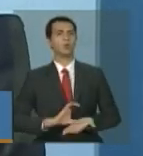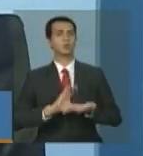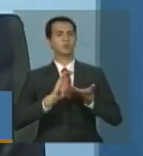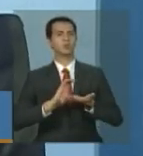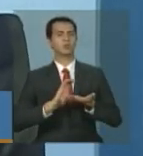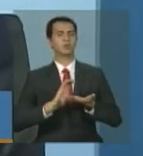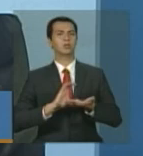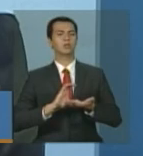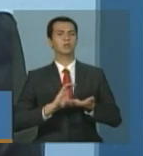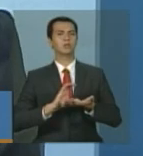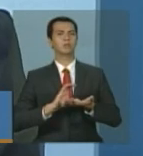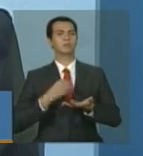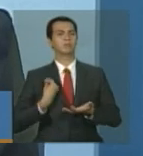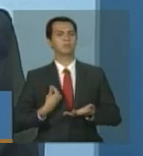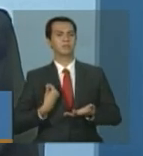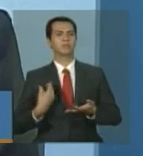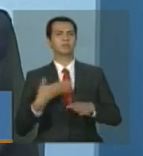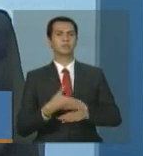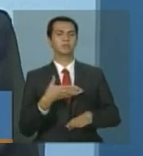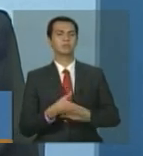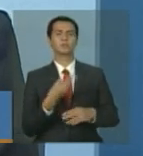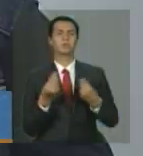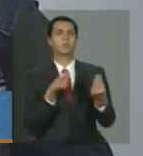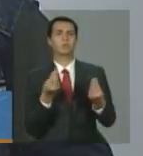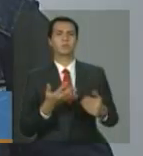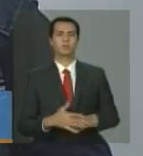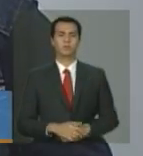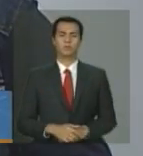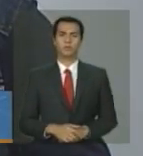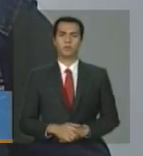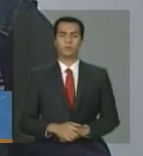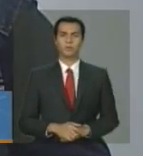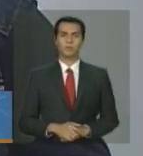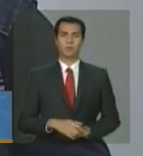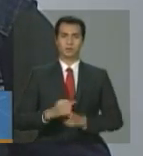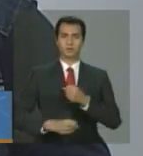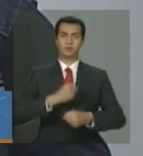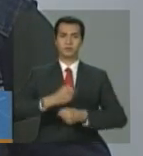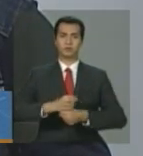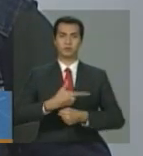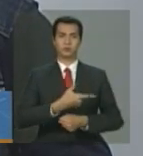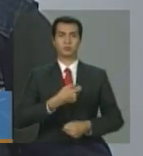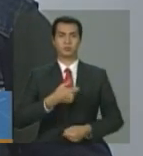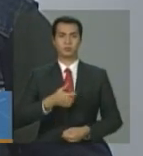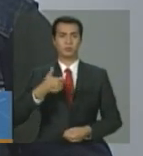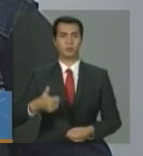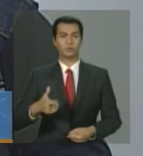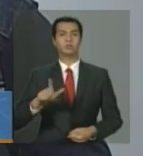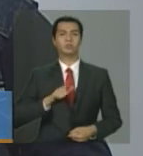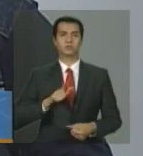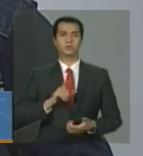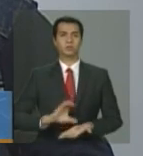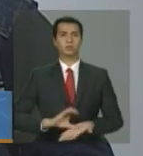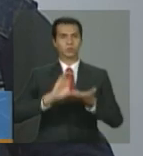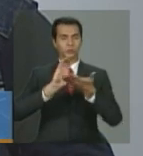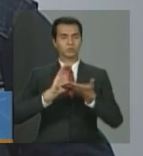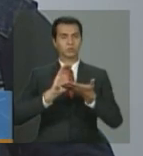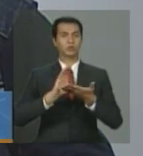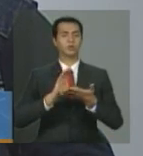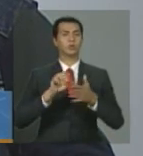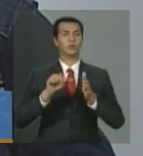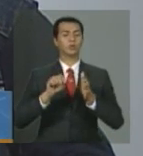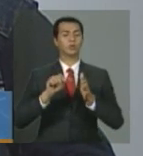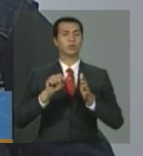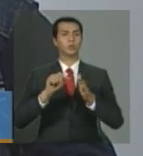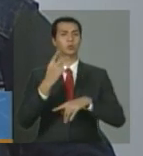suas aí nesse ano de 2011 os conselhos vão participar em dois importantes momentos um é de responder